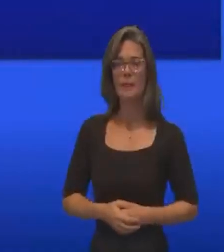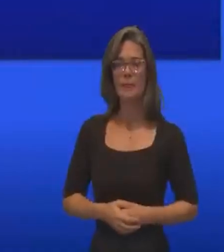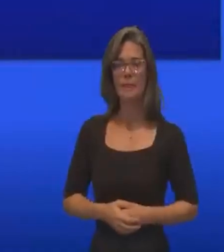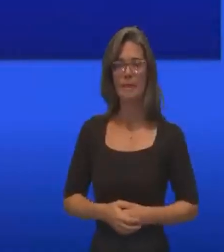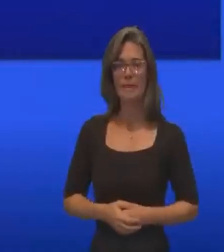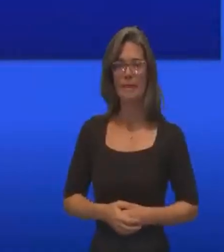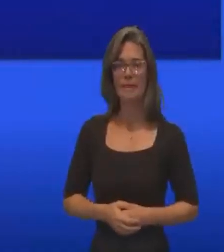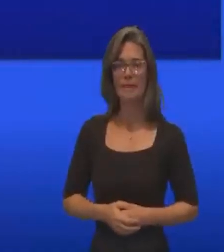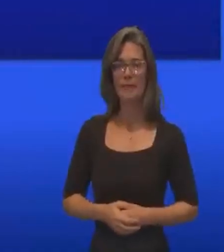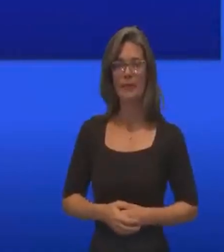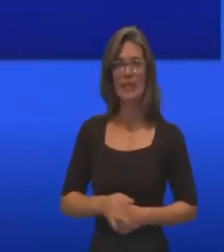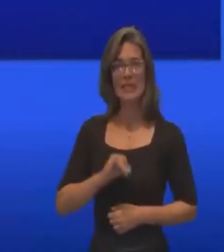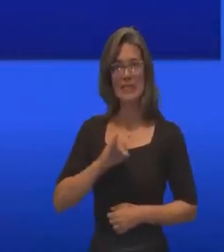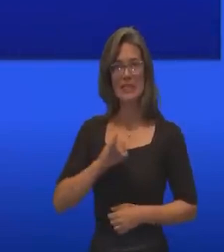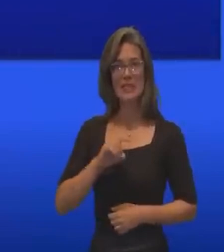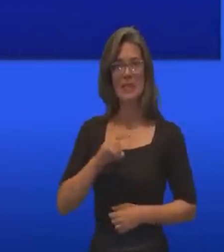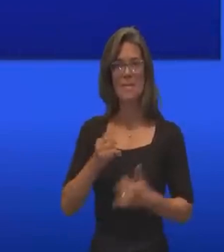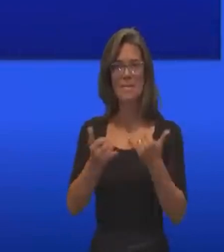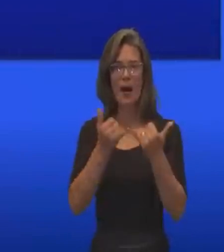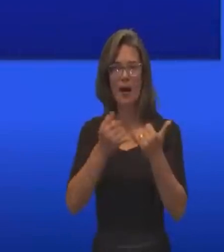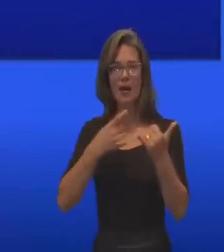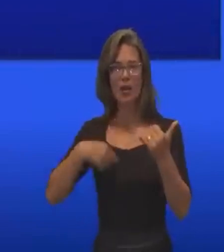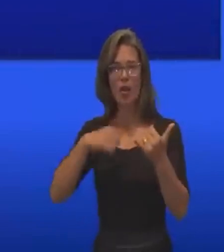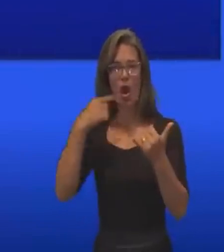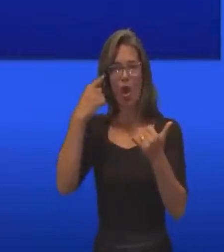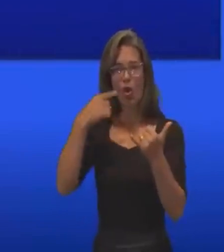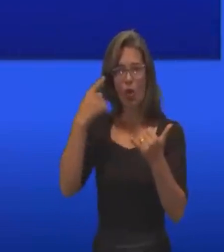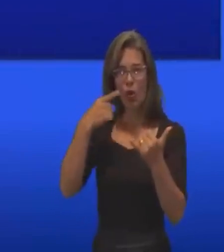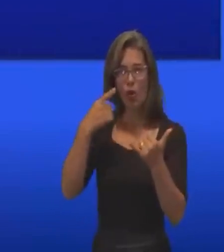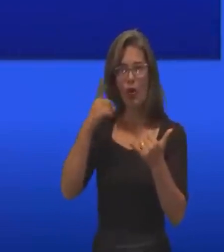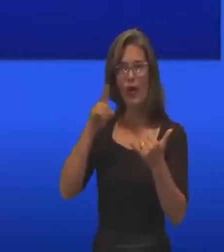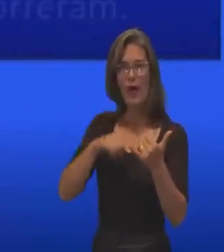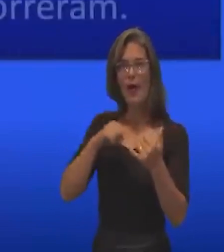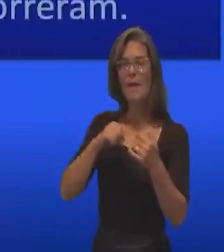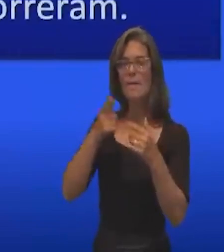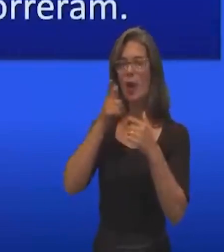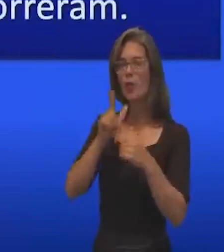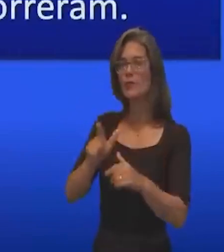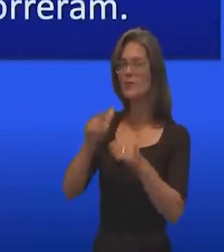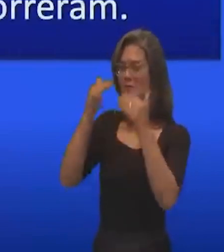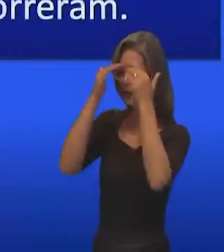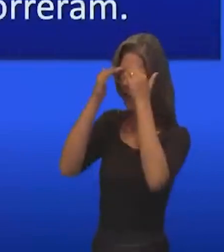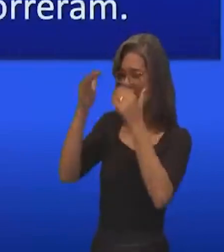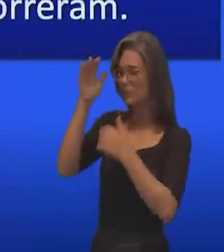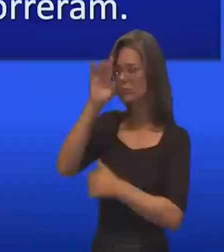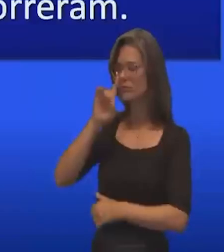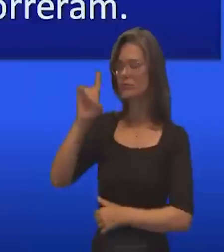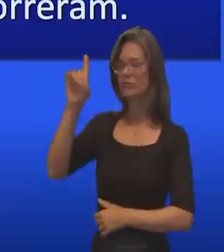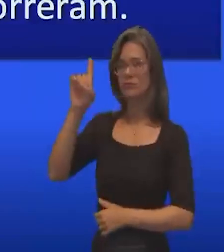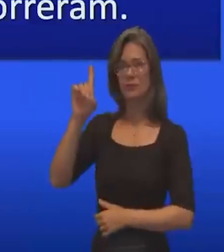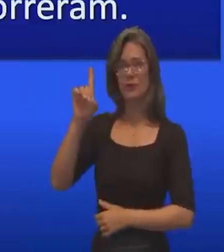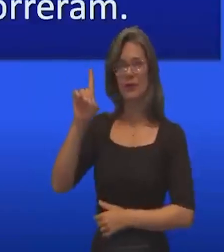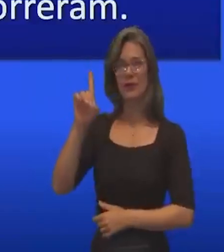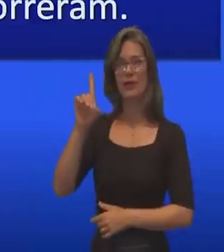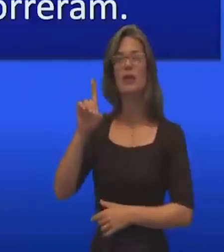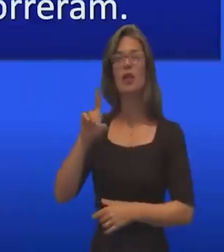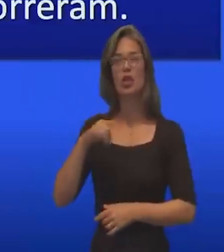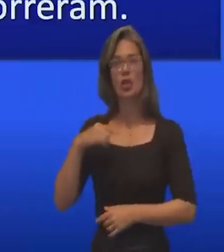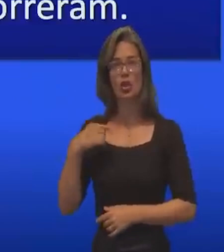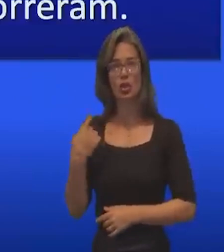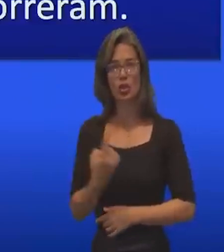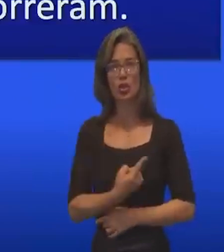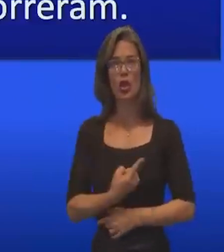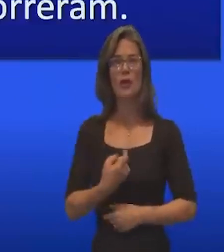se enlouquecemos é para Deus, se conservamos o juízo é para vós. Pois o amor de Cristo nos constrange, porque